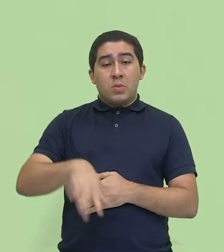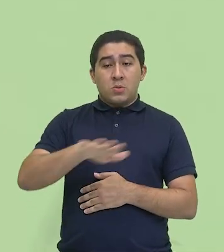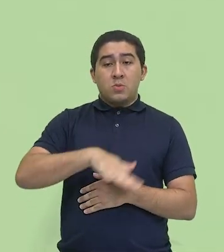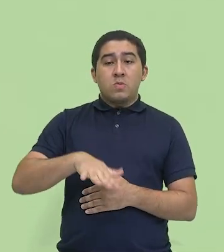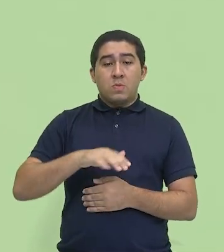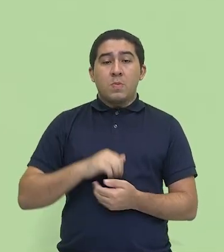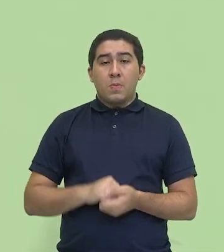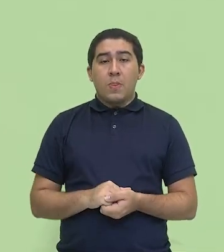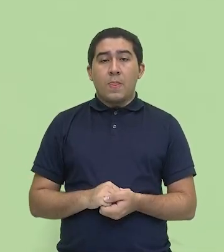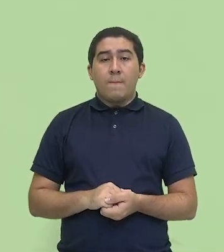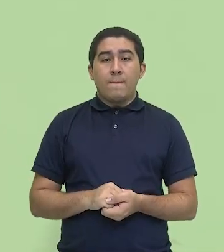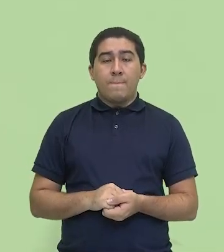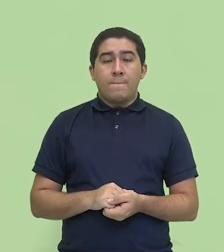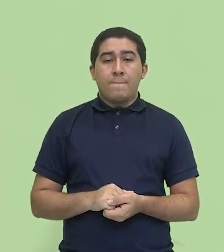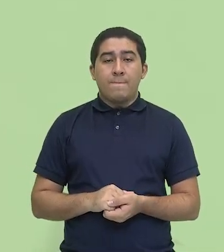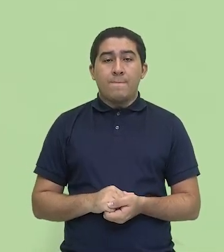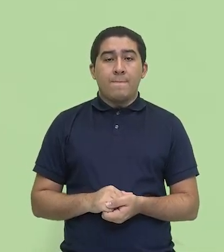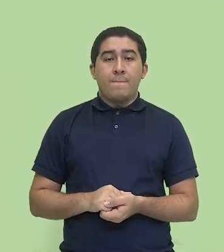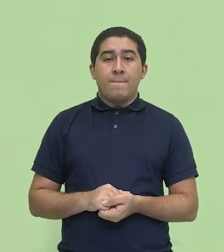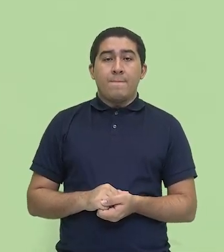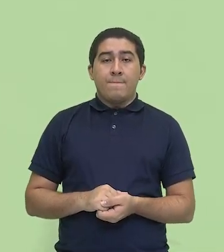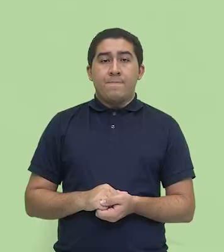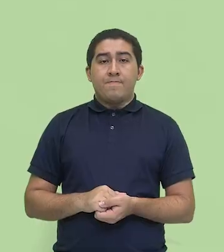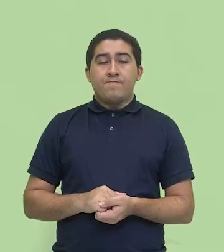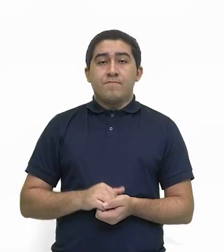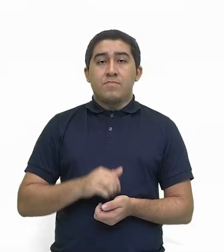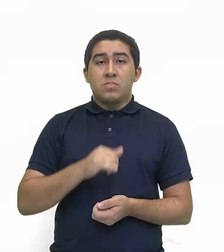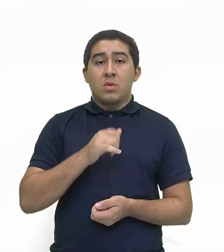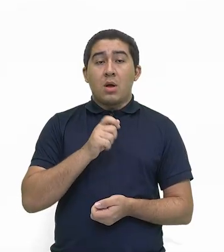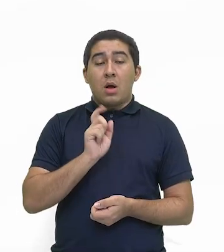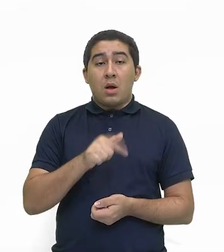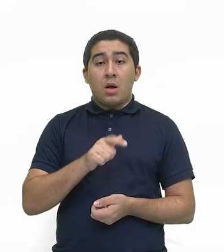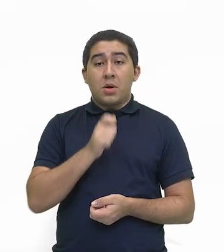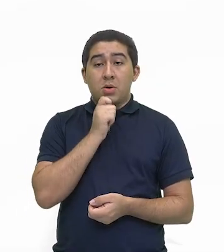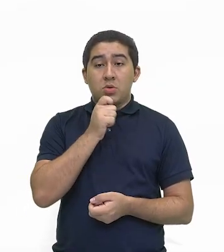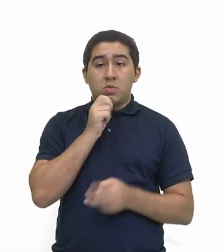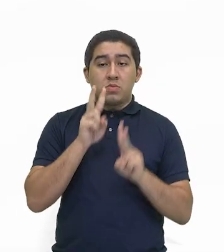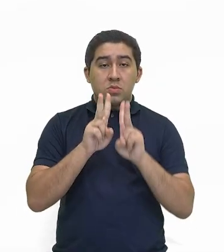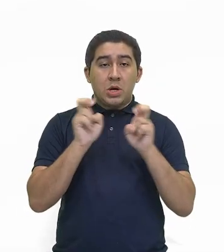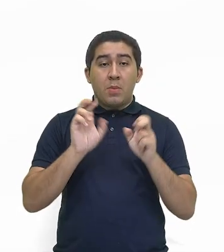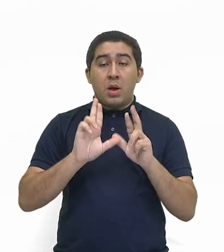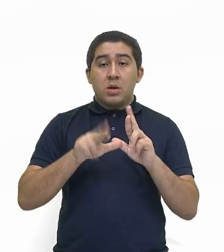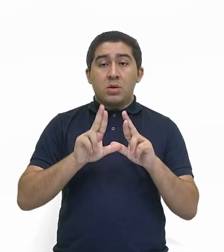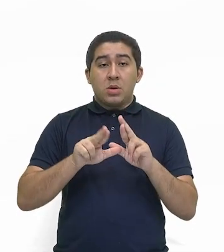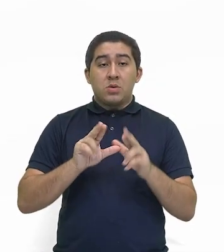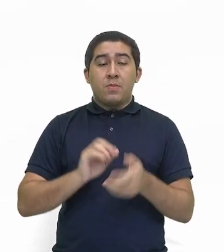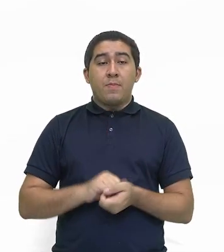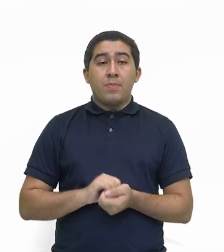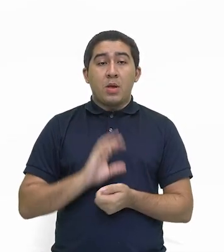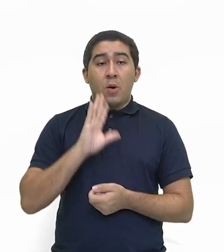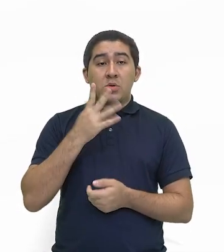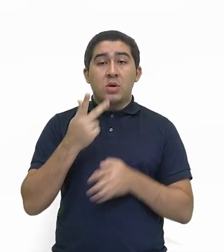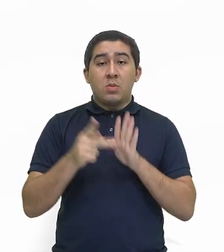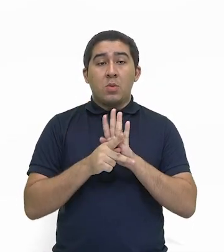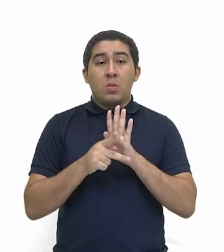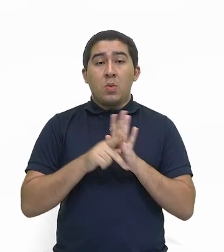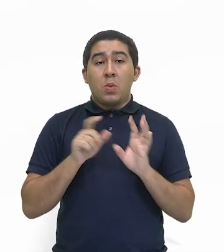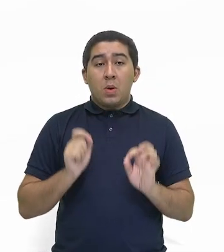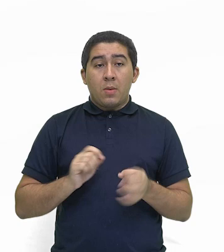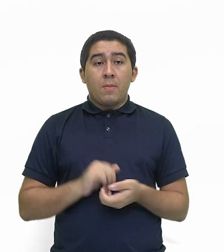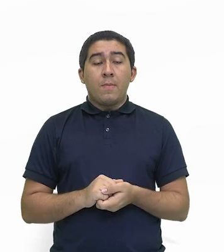ambiente. Falando ainda da quando é realizada